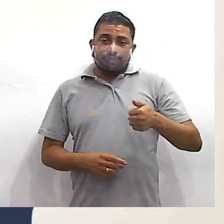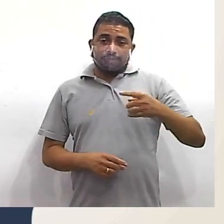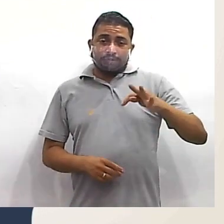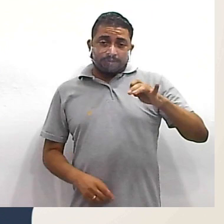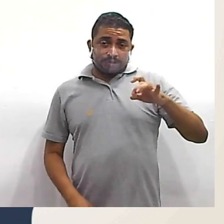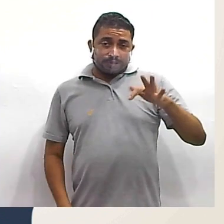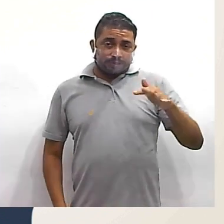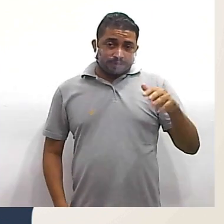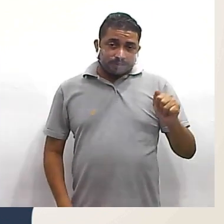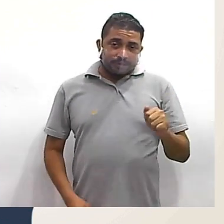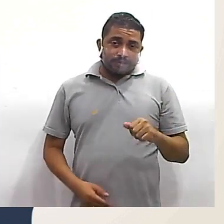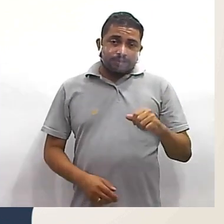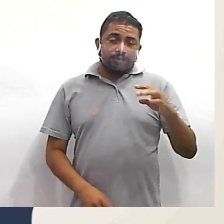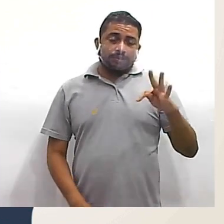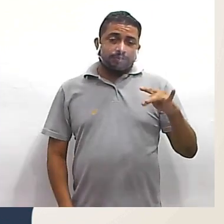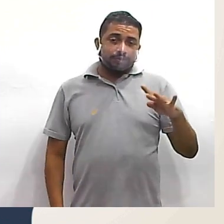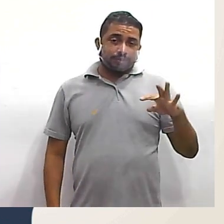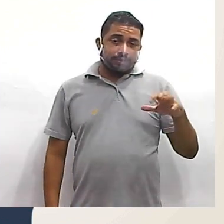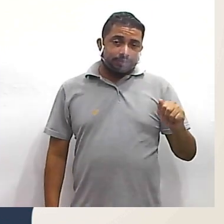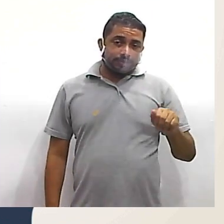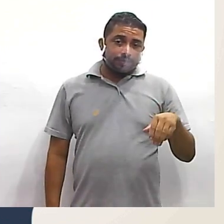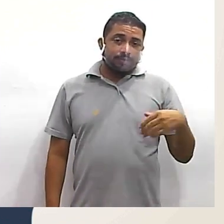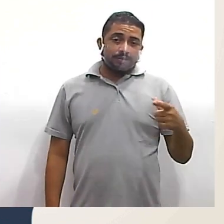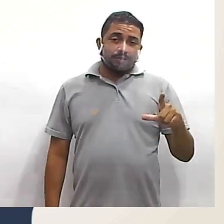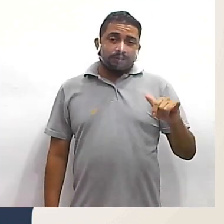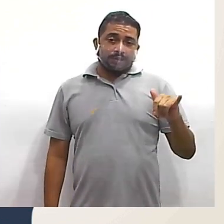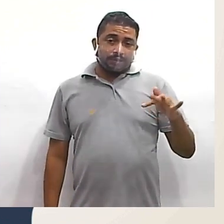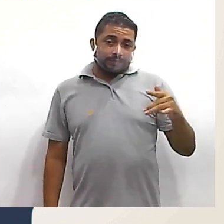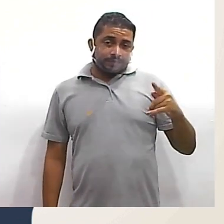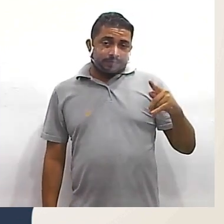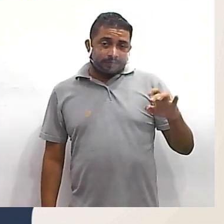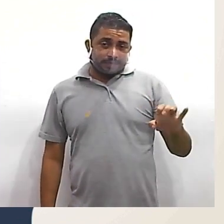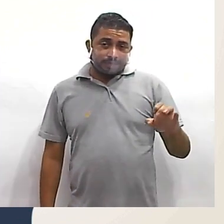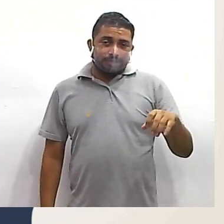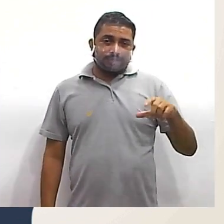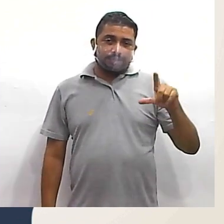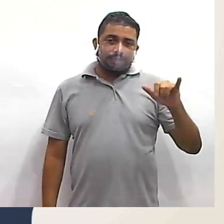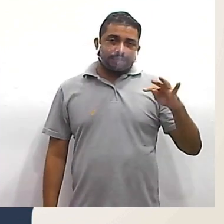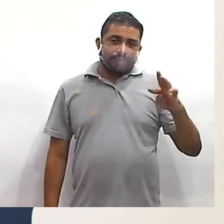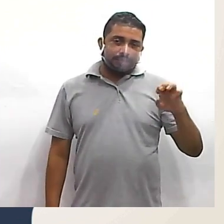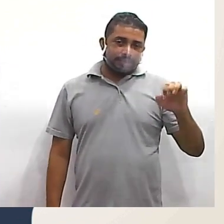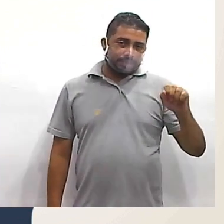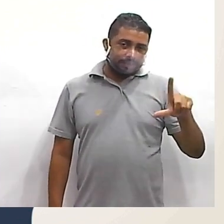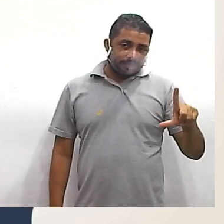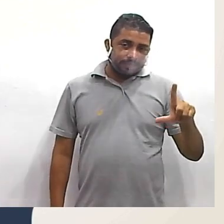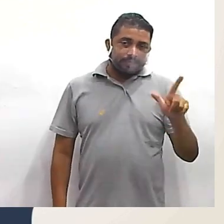e laissez-faire ou liberal. O pessoal de Libras aí fica à vontade para falar liberal.